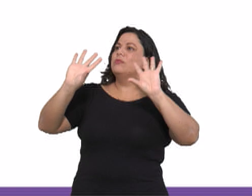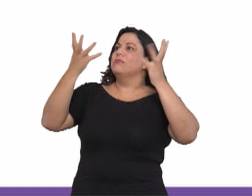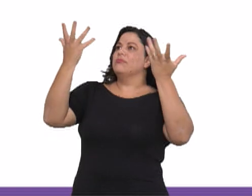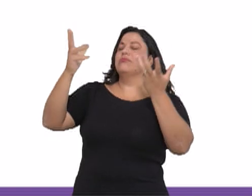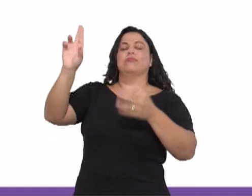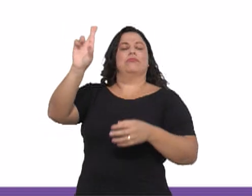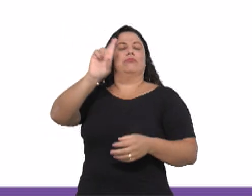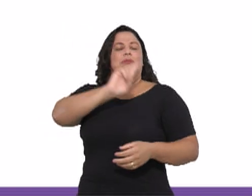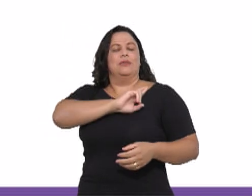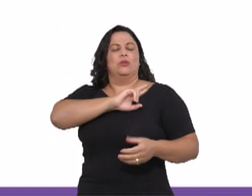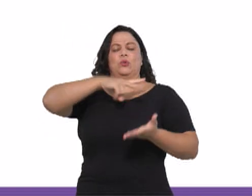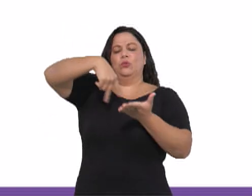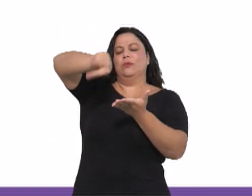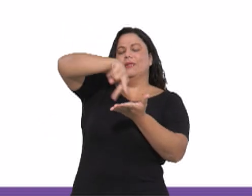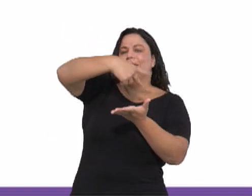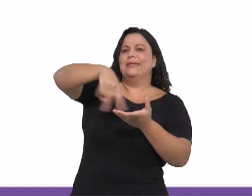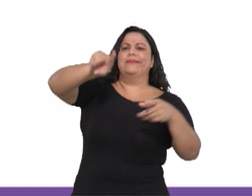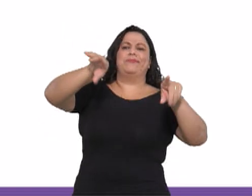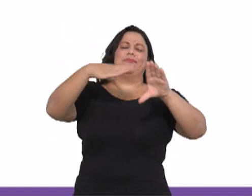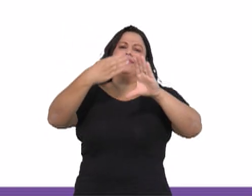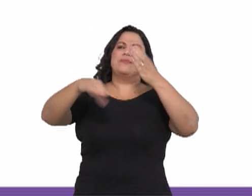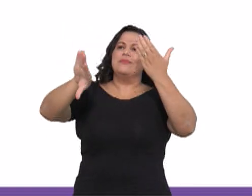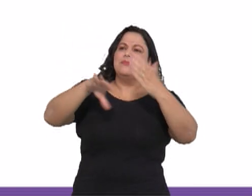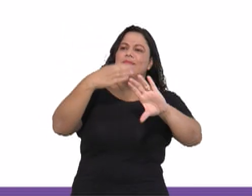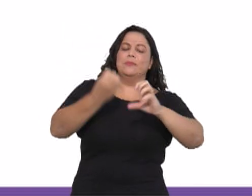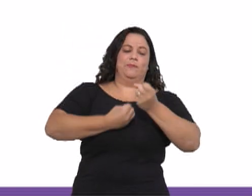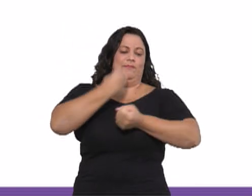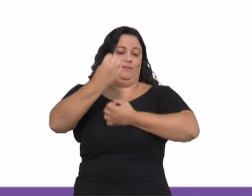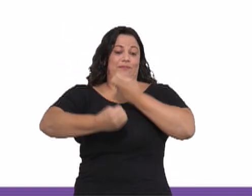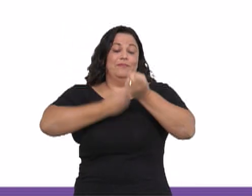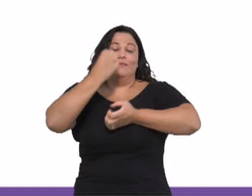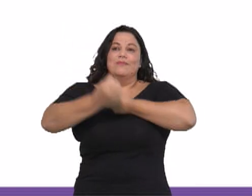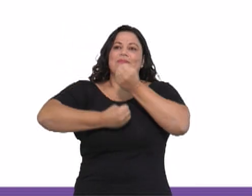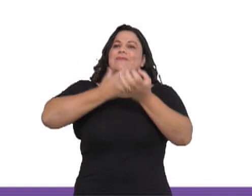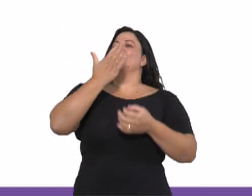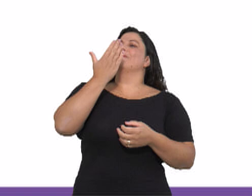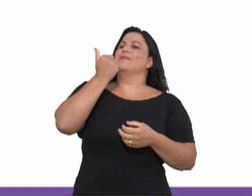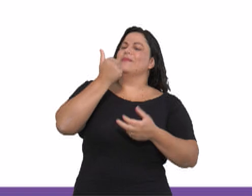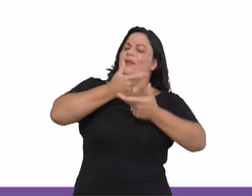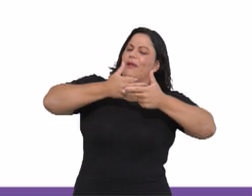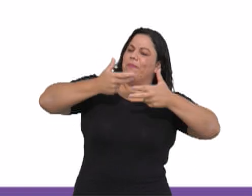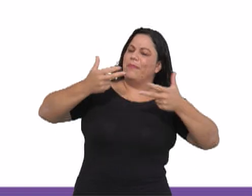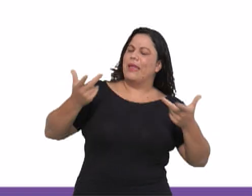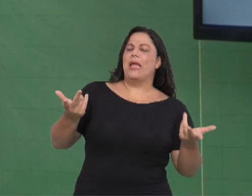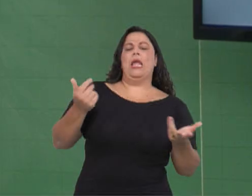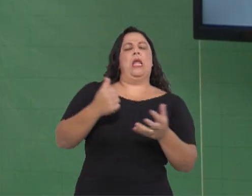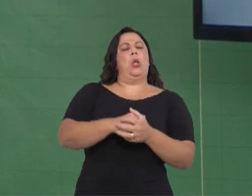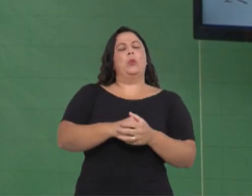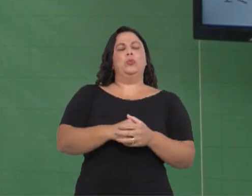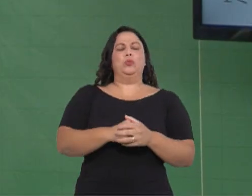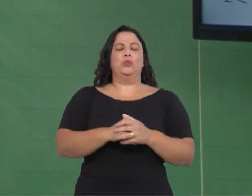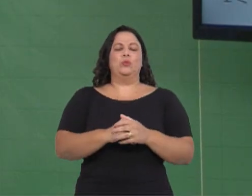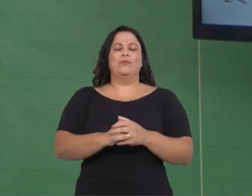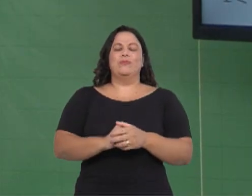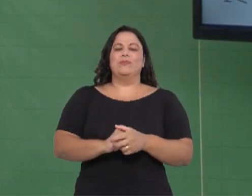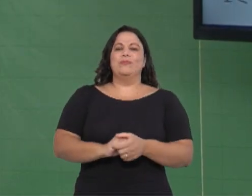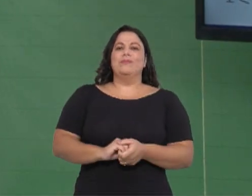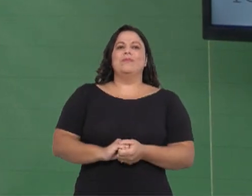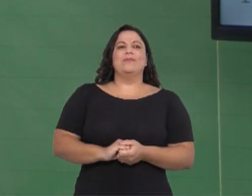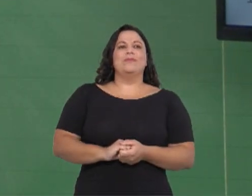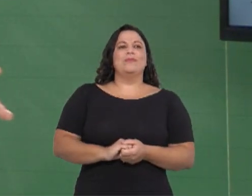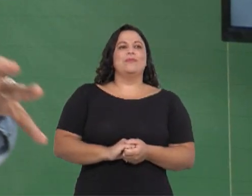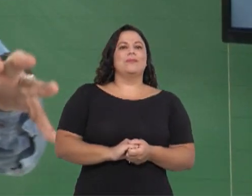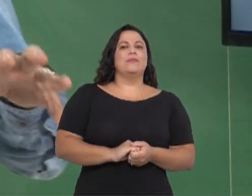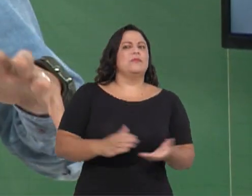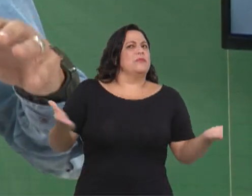das danças, cantos, poesias, alimentos, cultos populares, entre outros. Agora eu